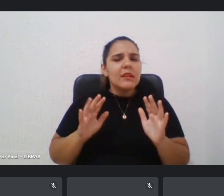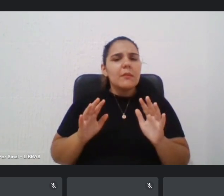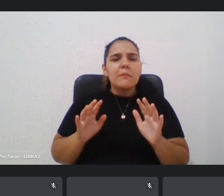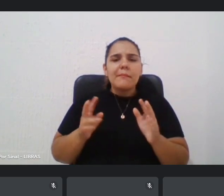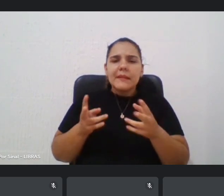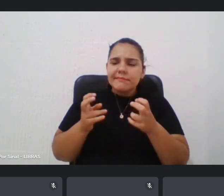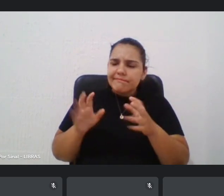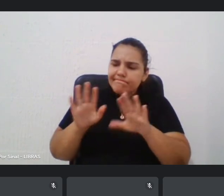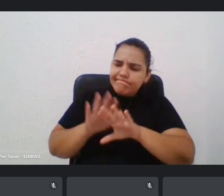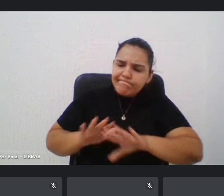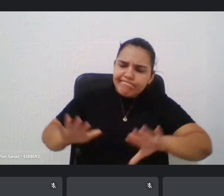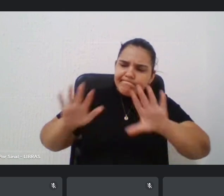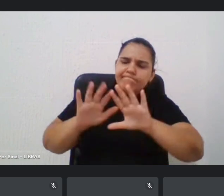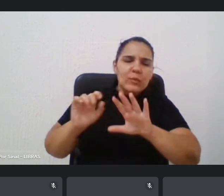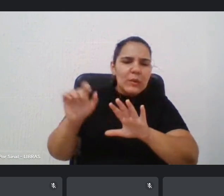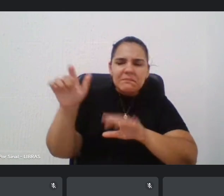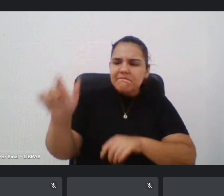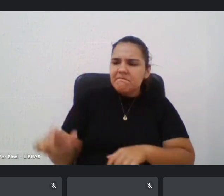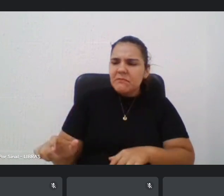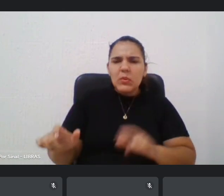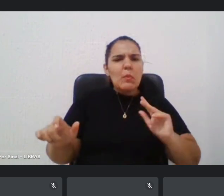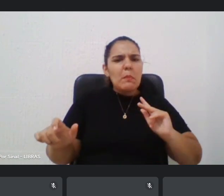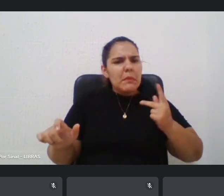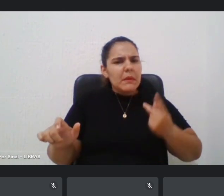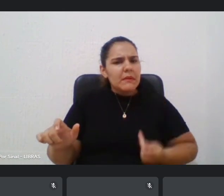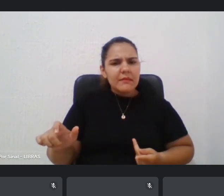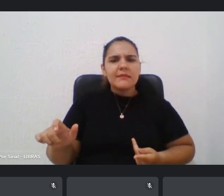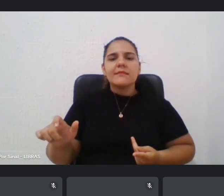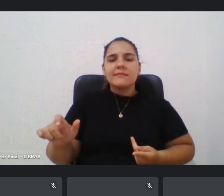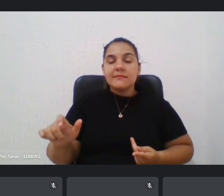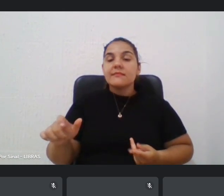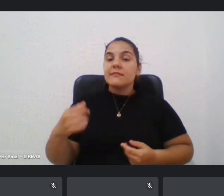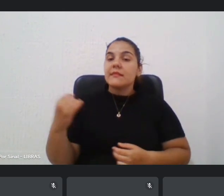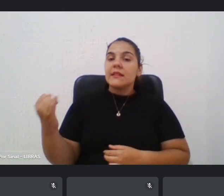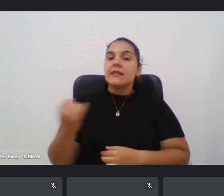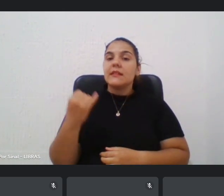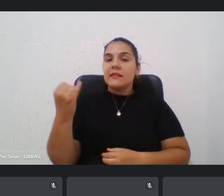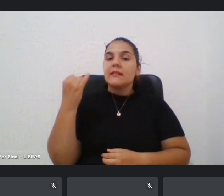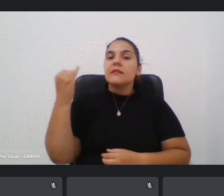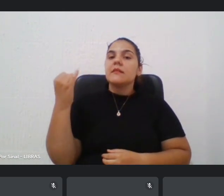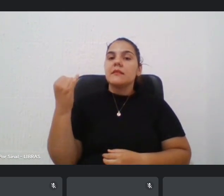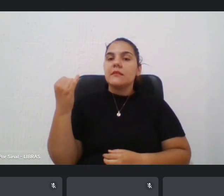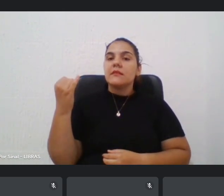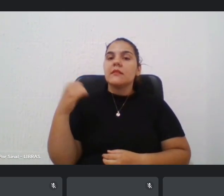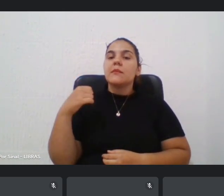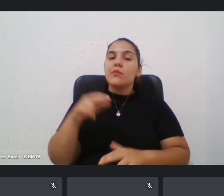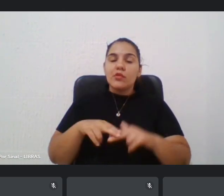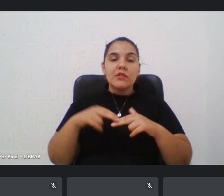ser ser humano. E isso é muito importante, e isso a gente defende cunhas e dentes.